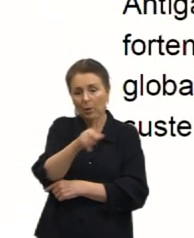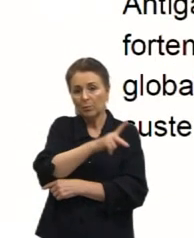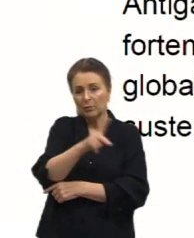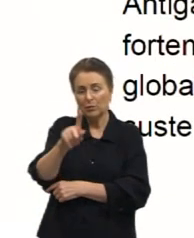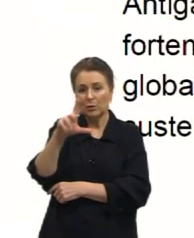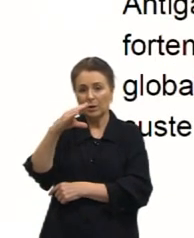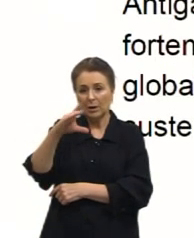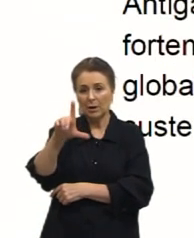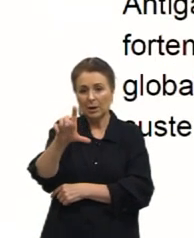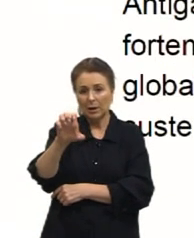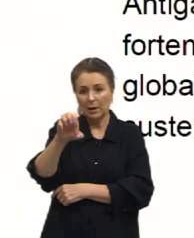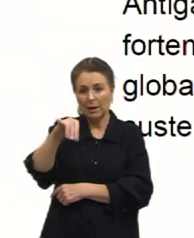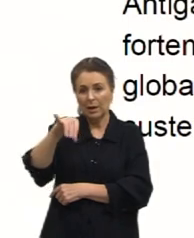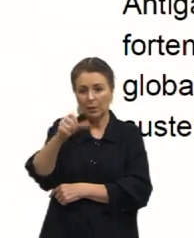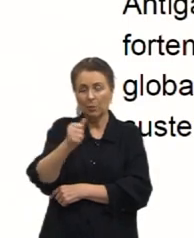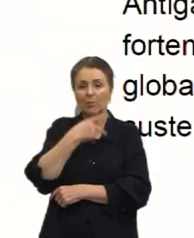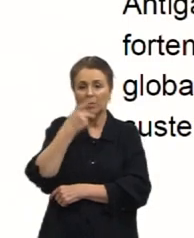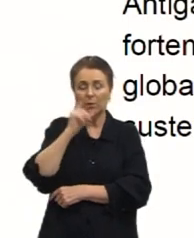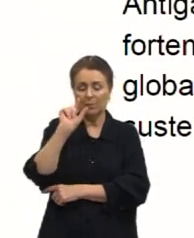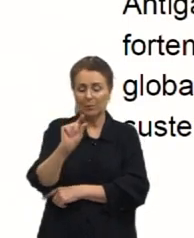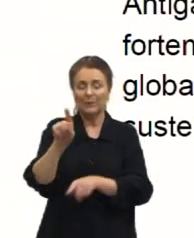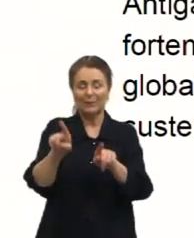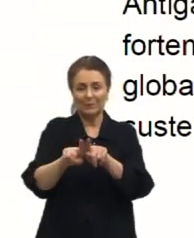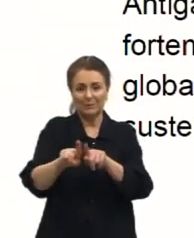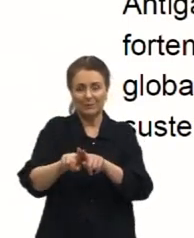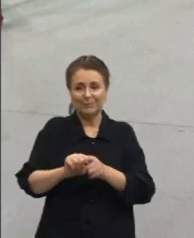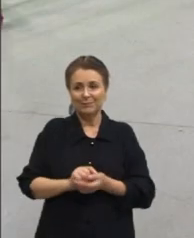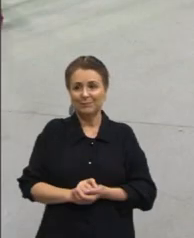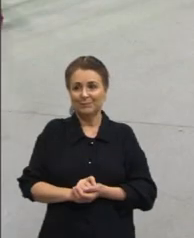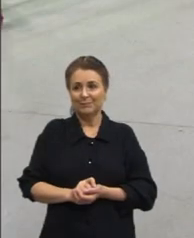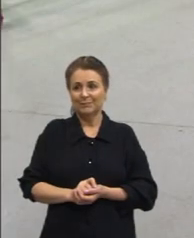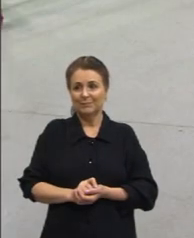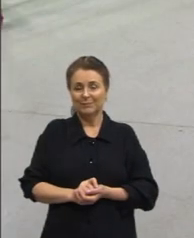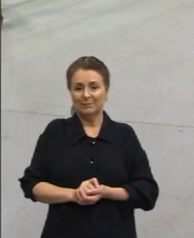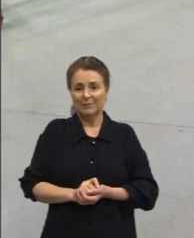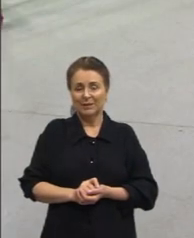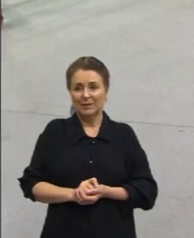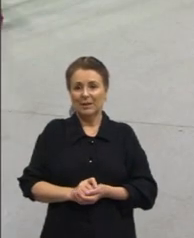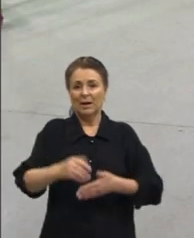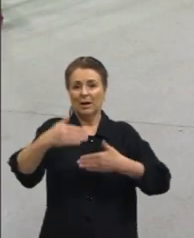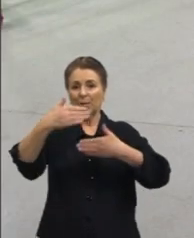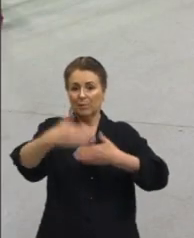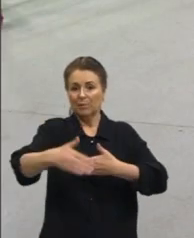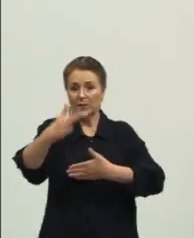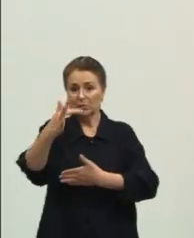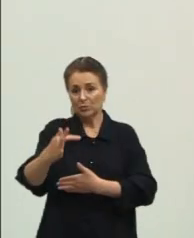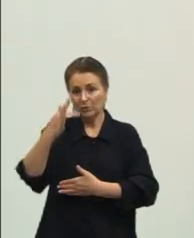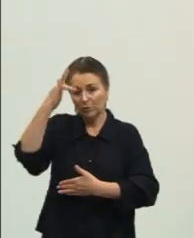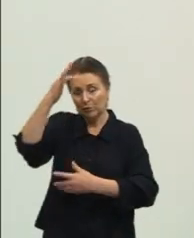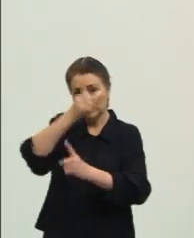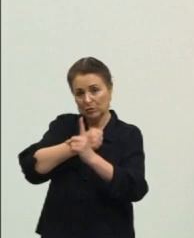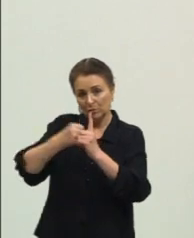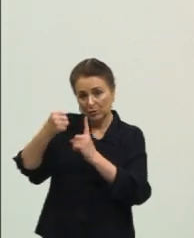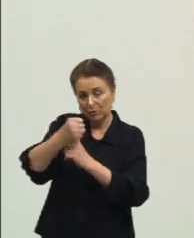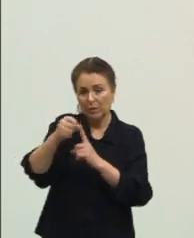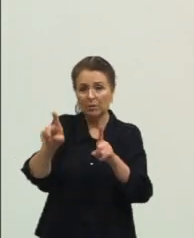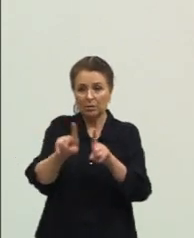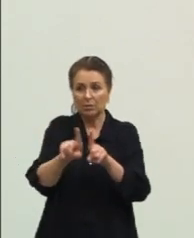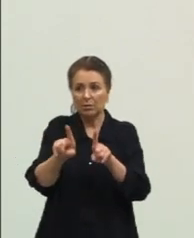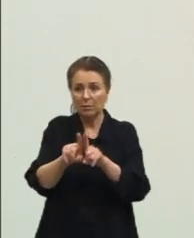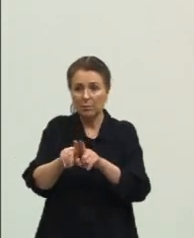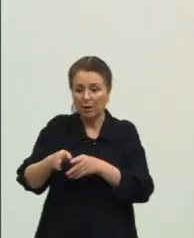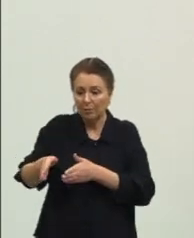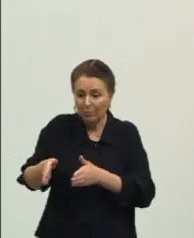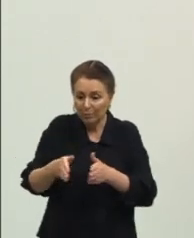clênio eu acho que ele vai falar um pouquinho Ok então a prova de Filosofia e Sociologia também ela caminha nessa